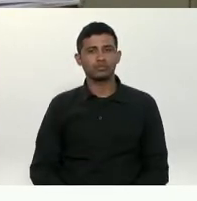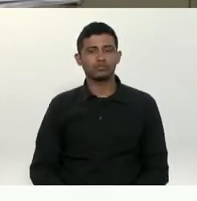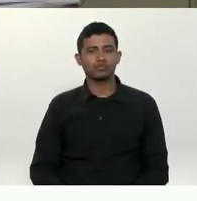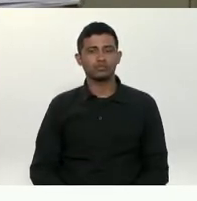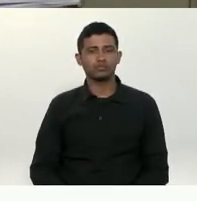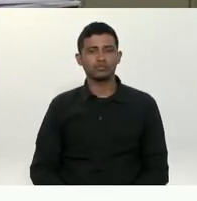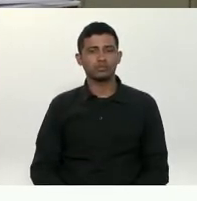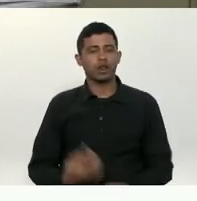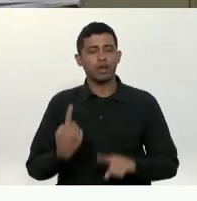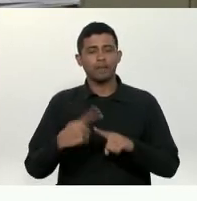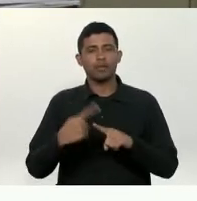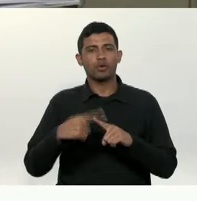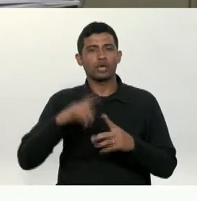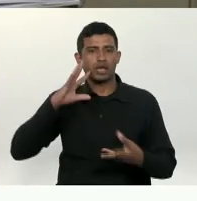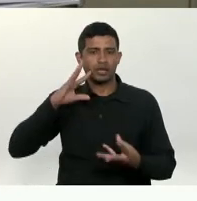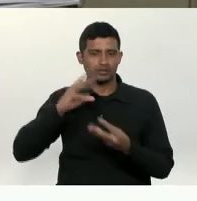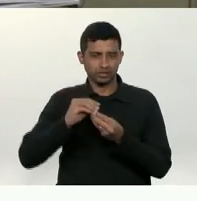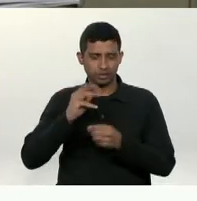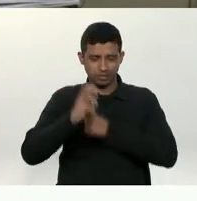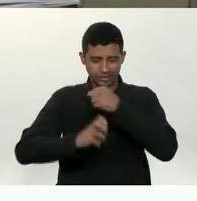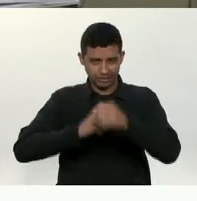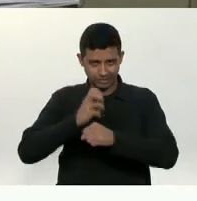porque essa revisão quinquenal tarifária